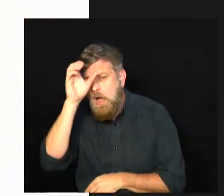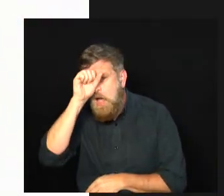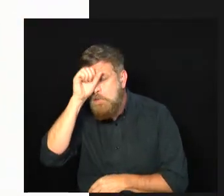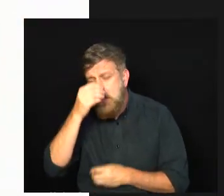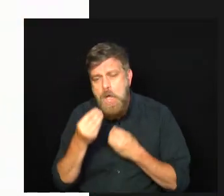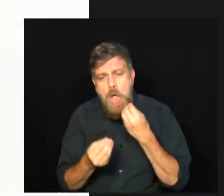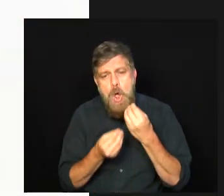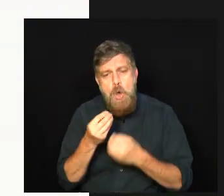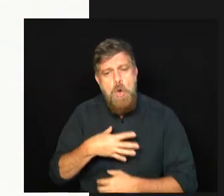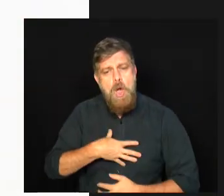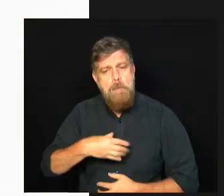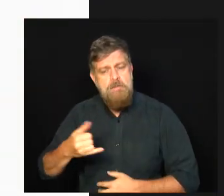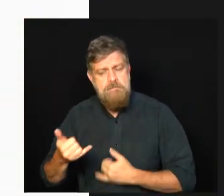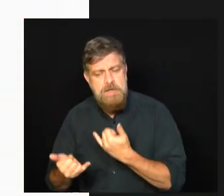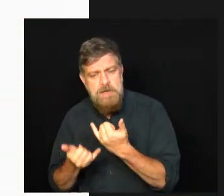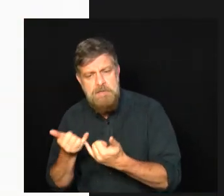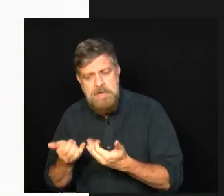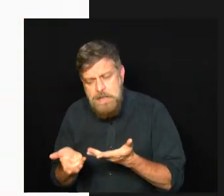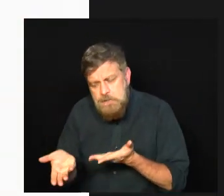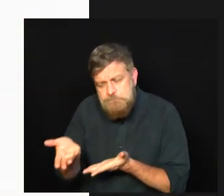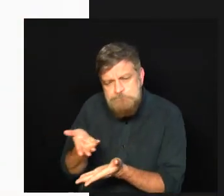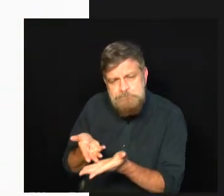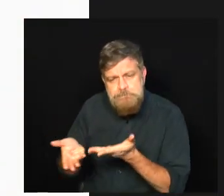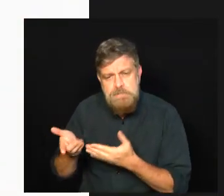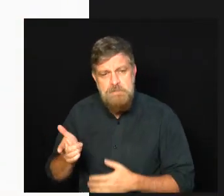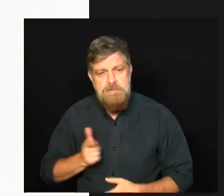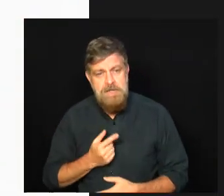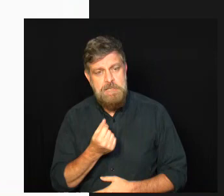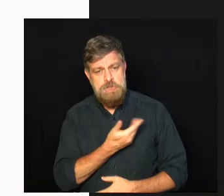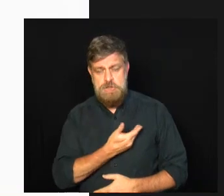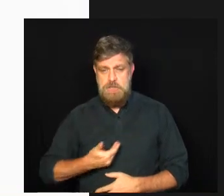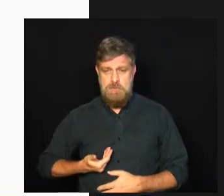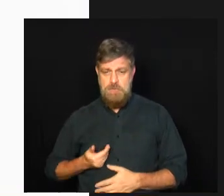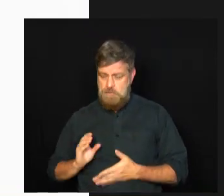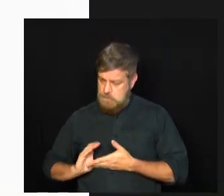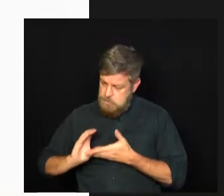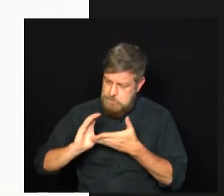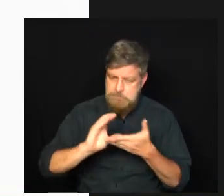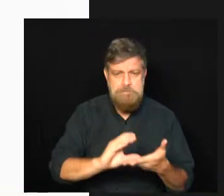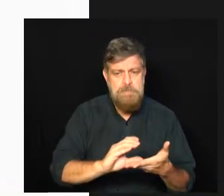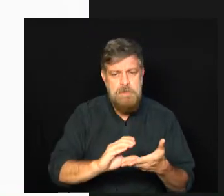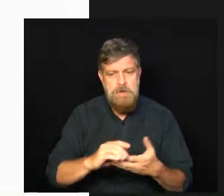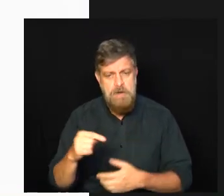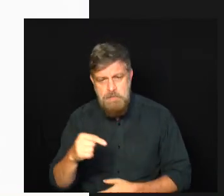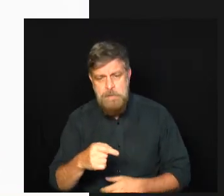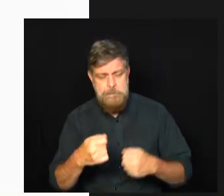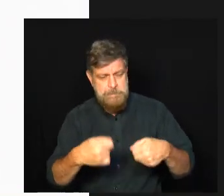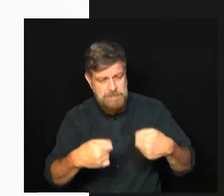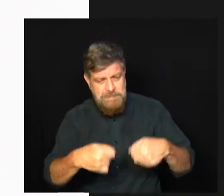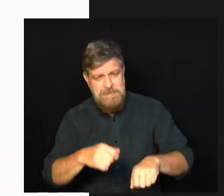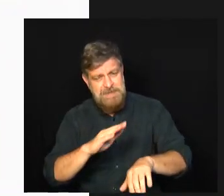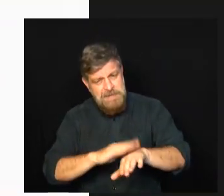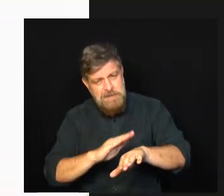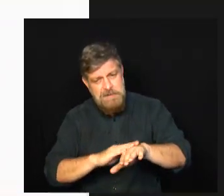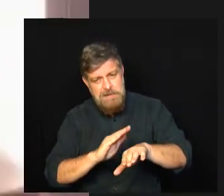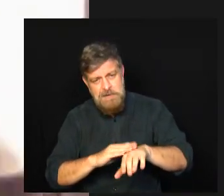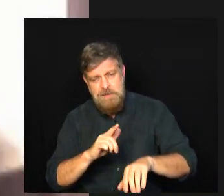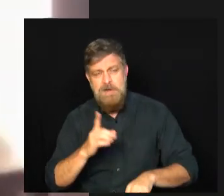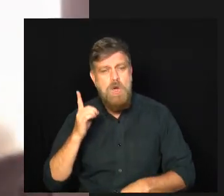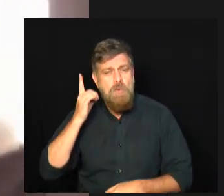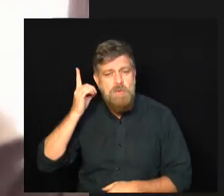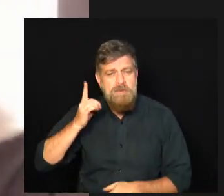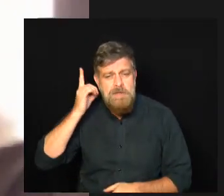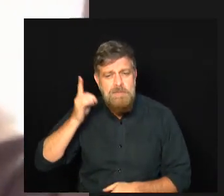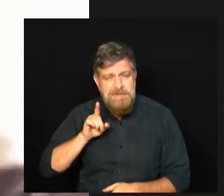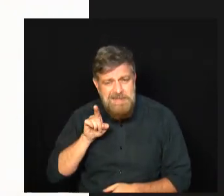e tal, né? Vamos aplicar dinheiro público nisso, vamos fazer os nossos deputados